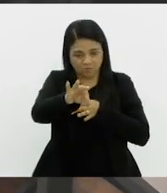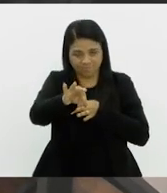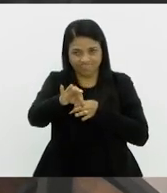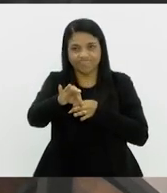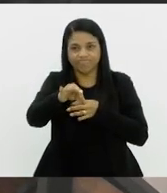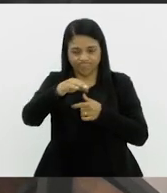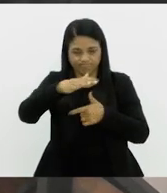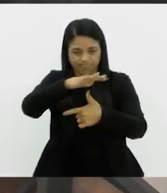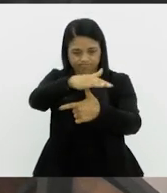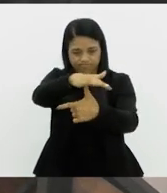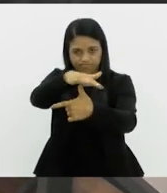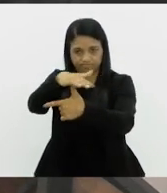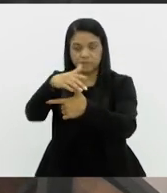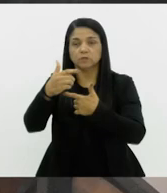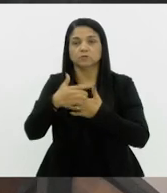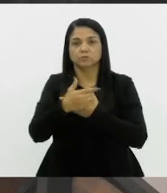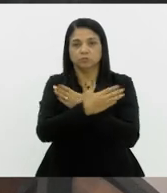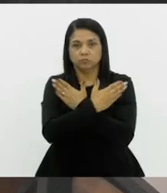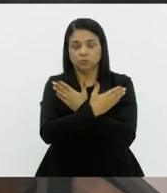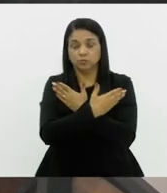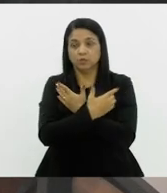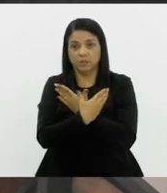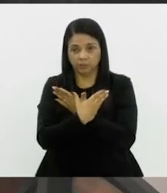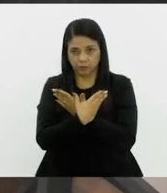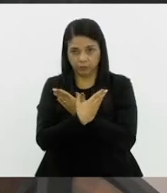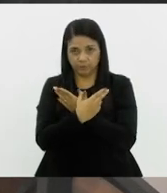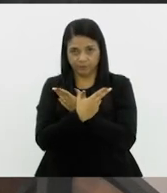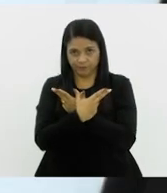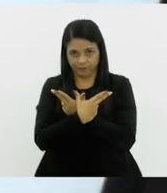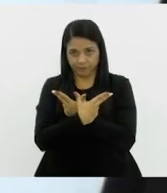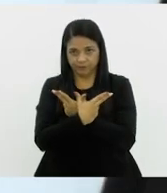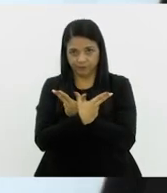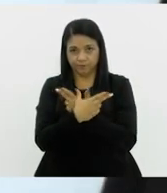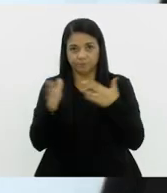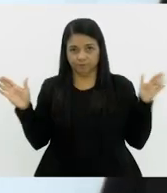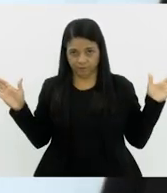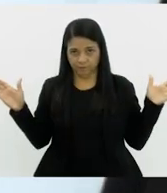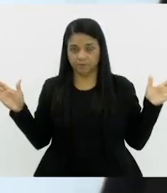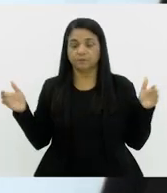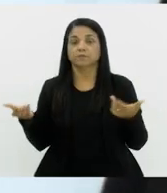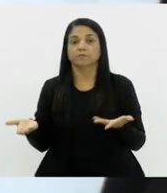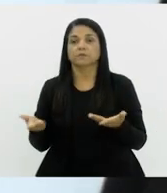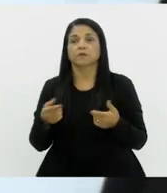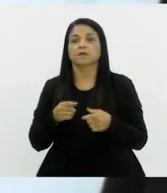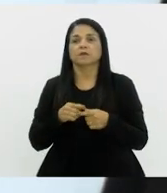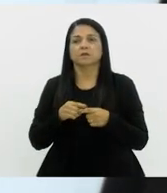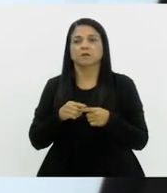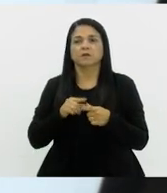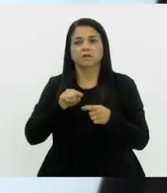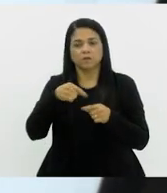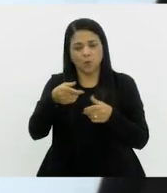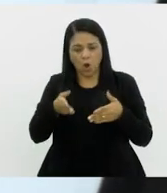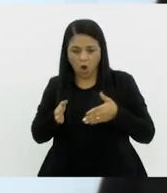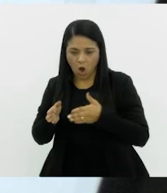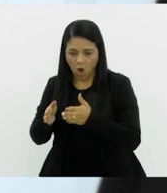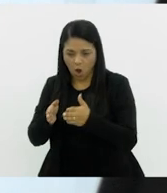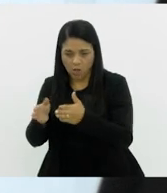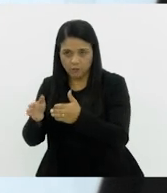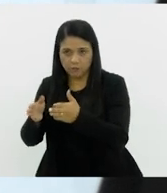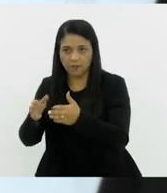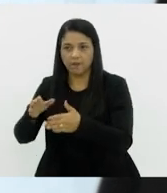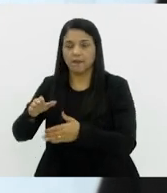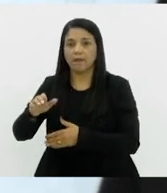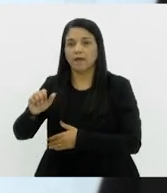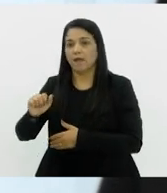previsto na SBR 381. E nós temos, mais à frente, uma rota que é a rota que vai da posição Arpo até a posição